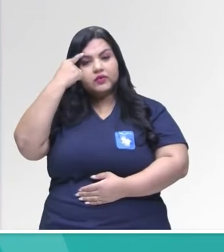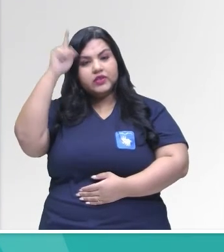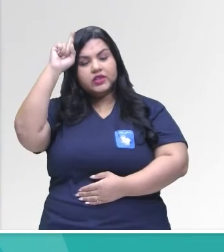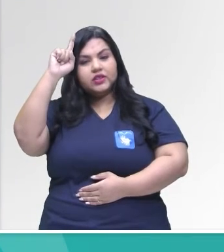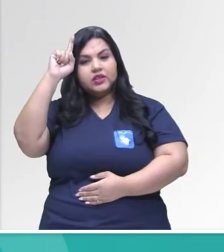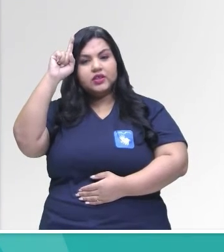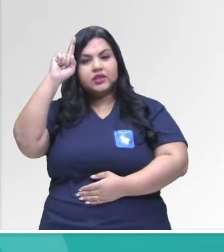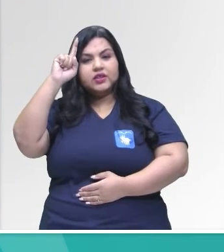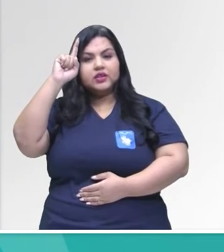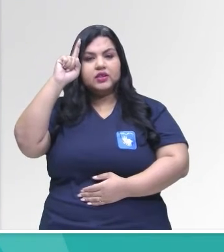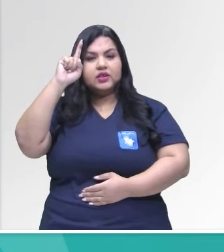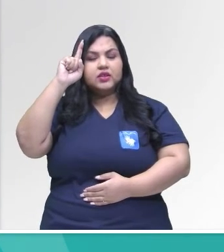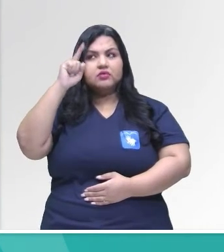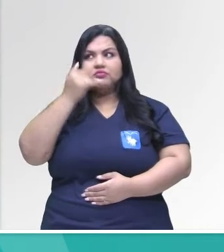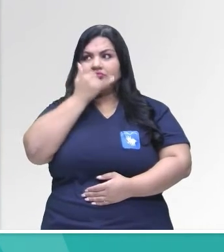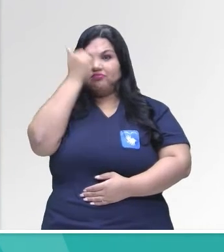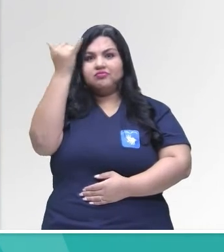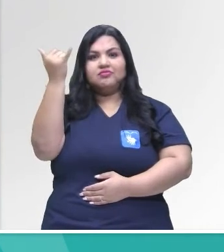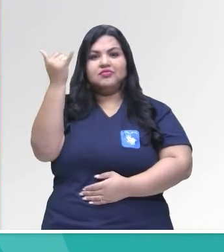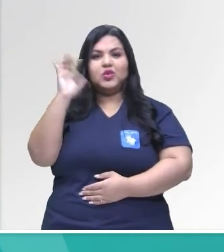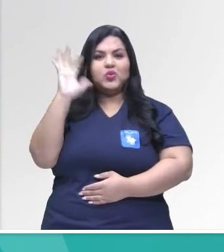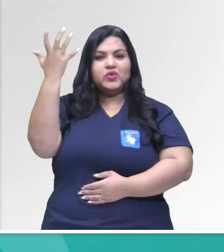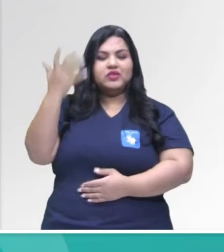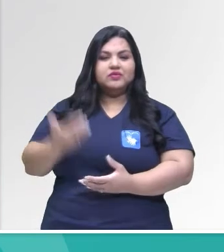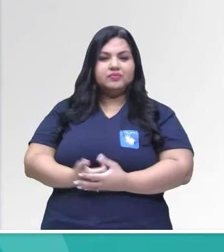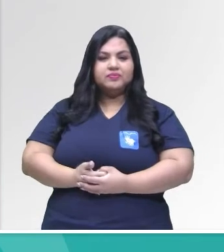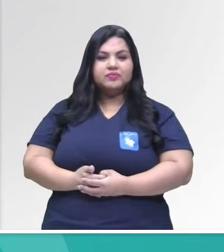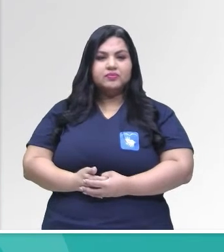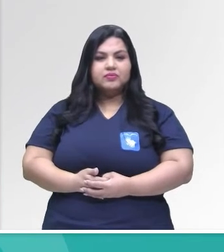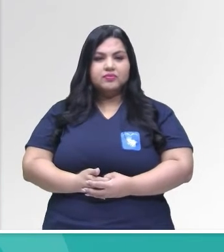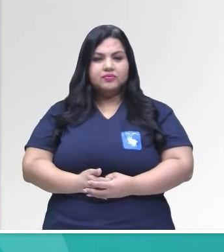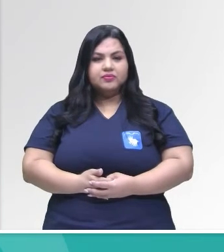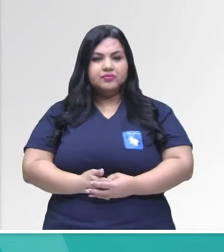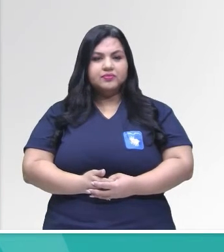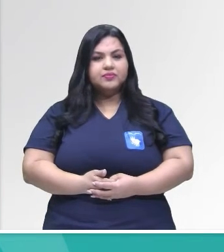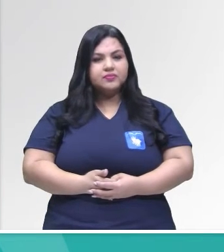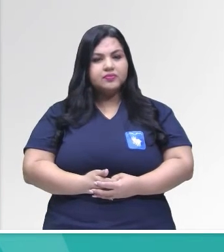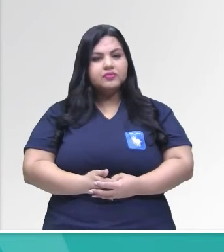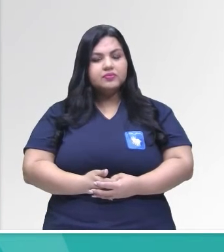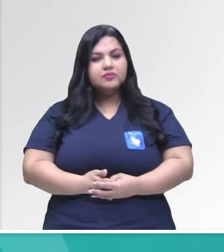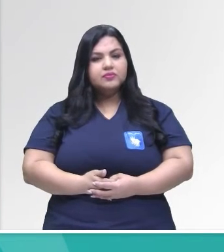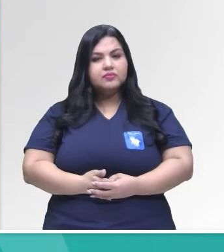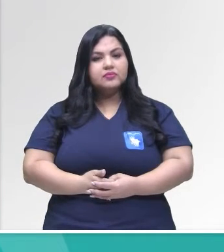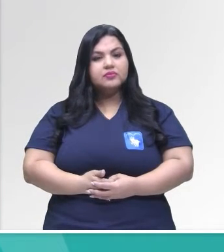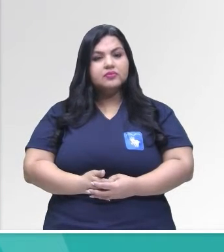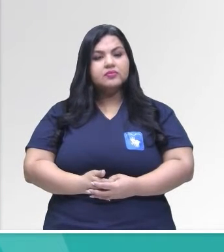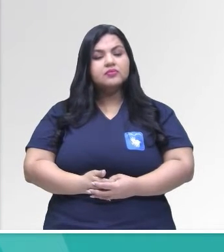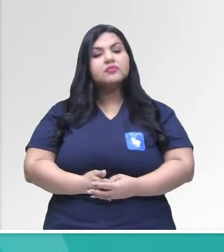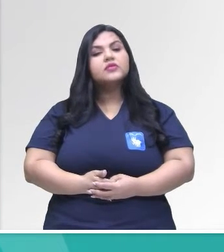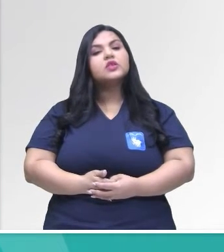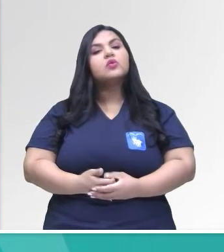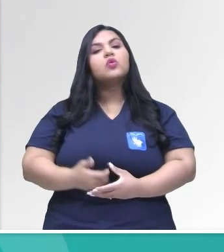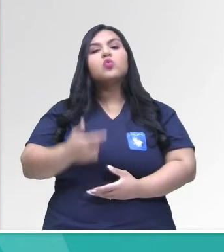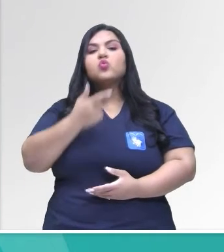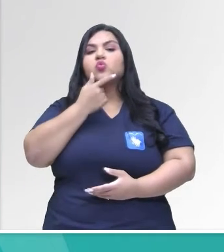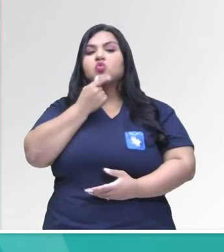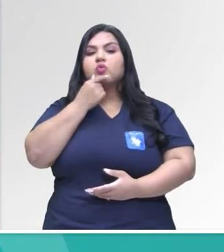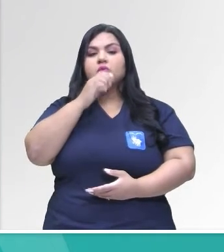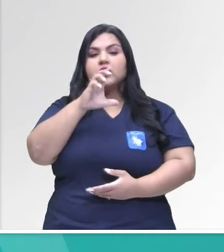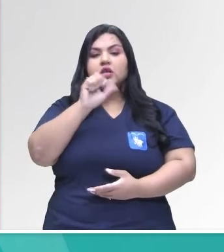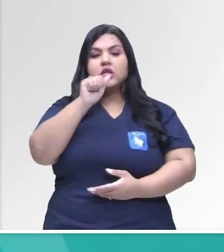que foi por acidente, a Canon Engineer, que foi um inventor, mas aqui na